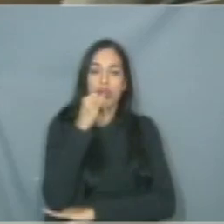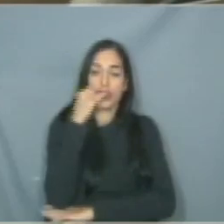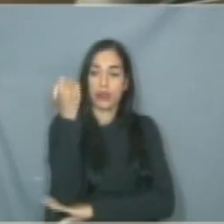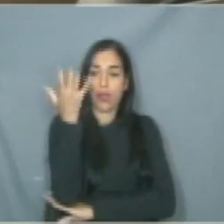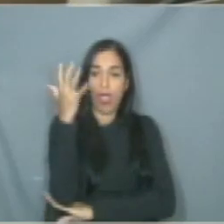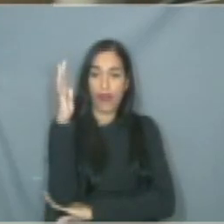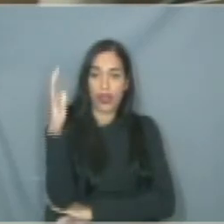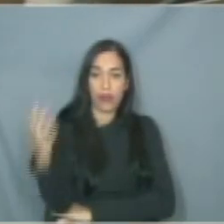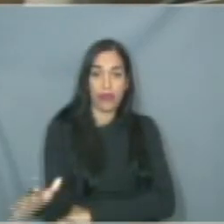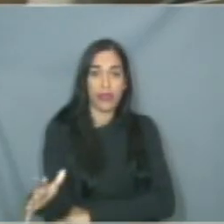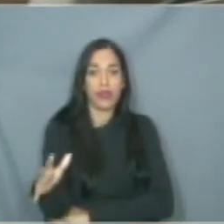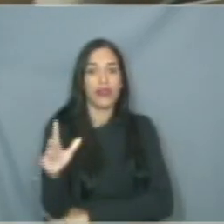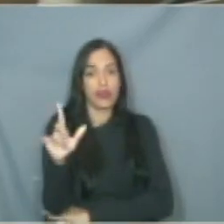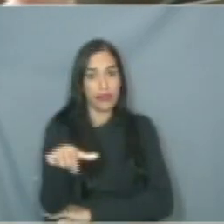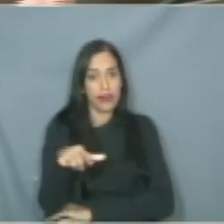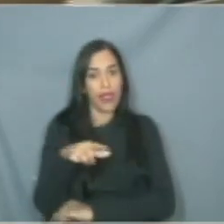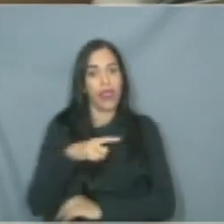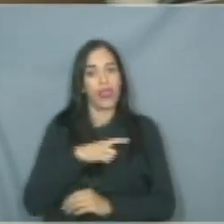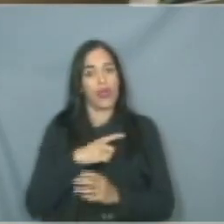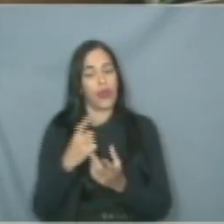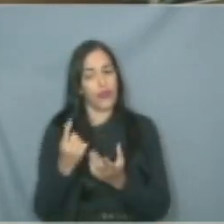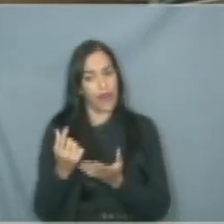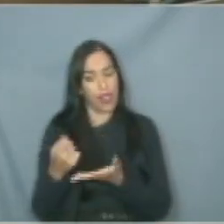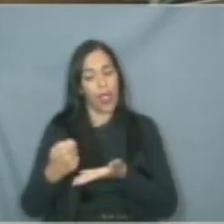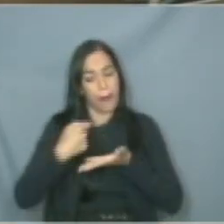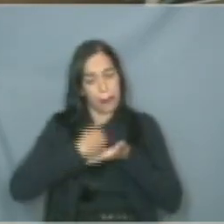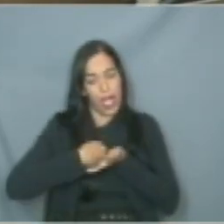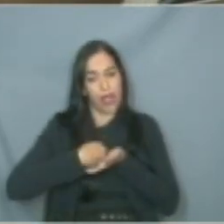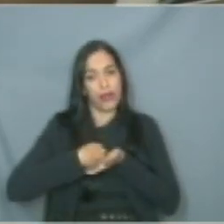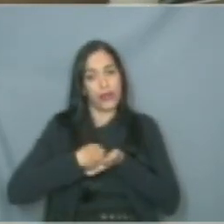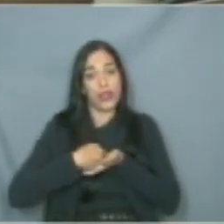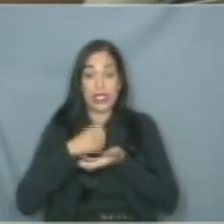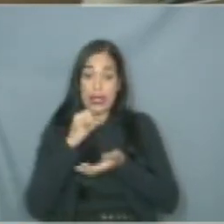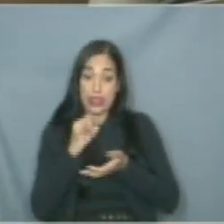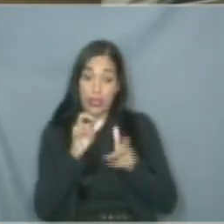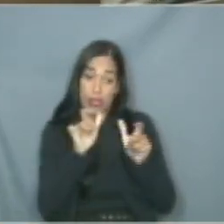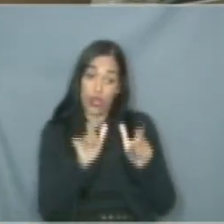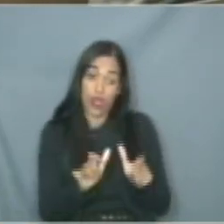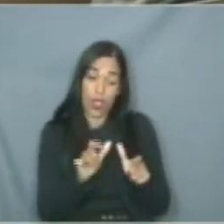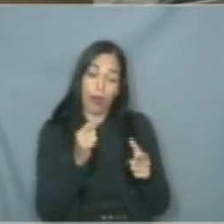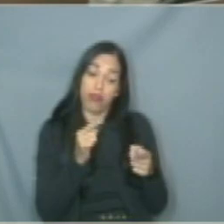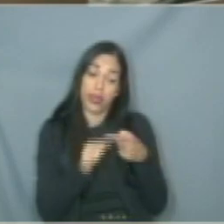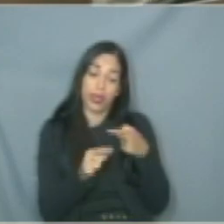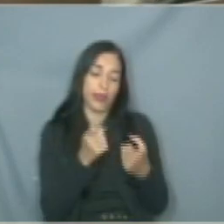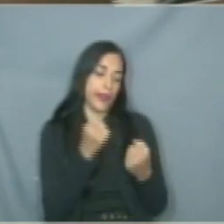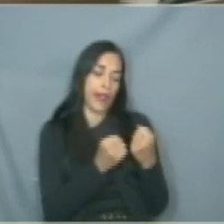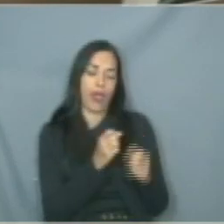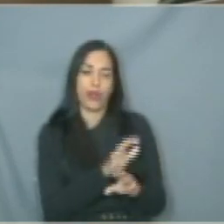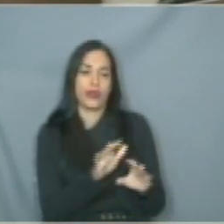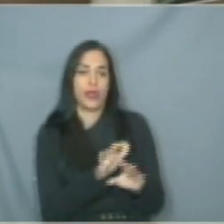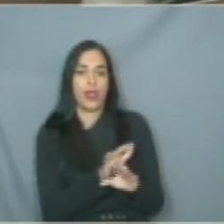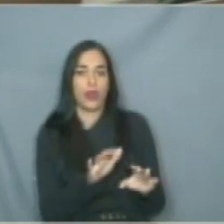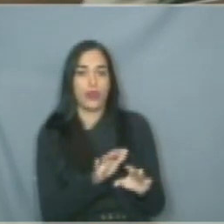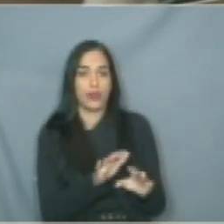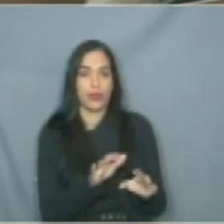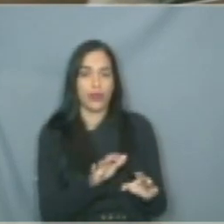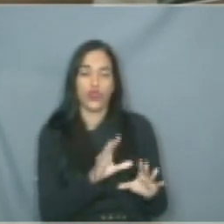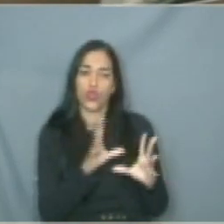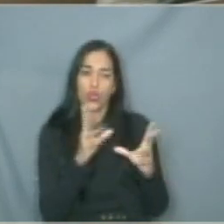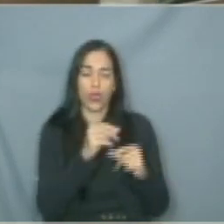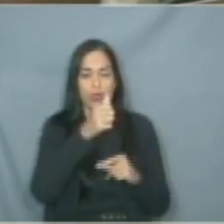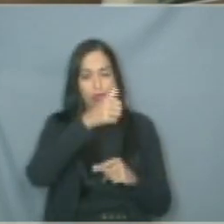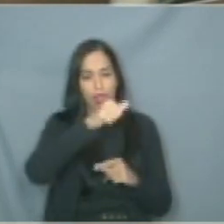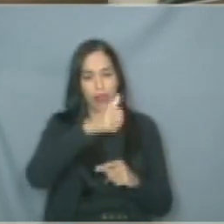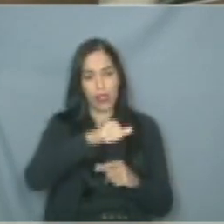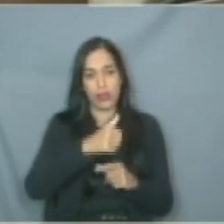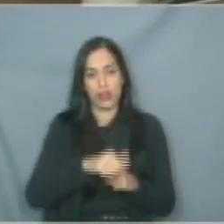faz o orçamento e é ressarcido. Agora, lógico, se o carro estiver no local proibido, aí não. Aí tudo é analisado.